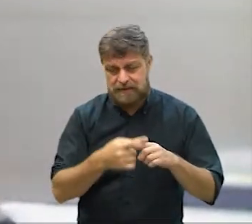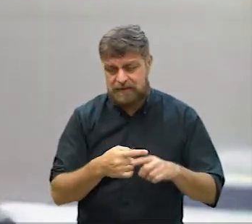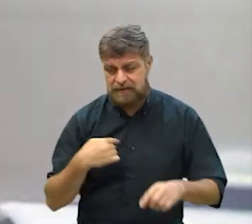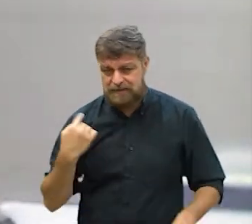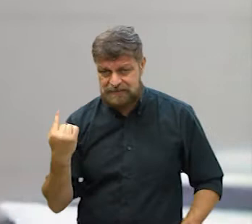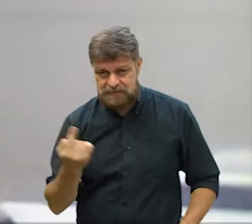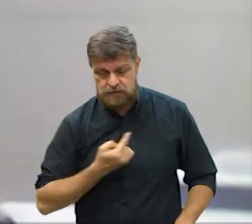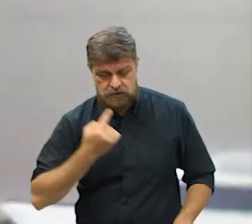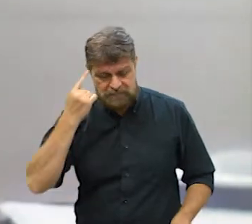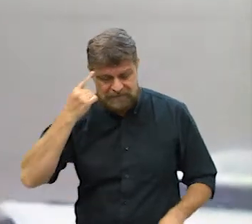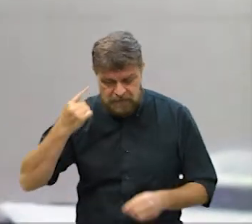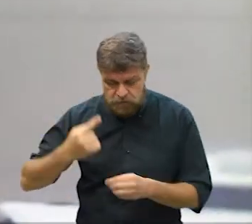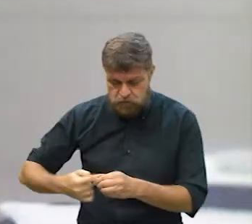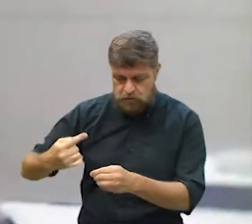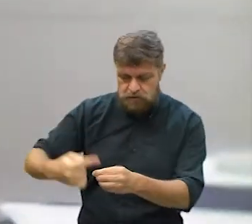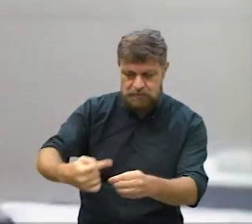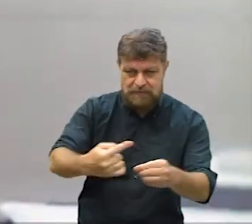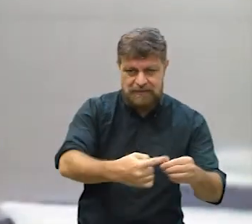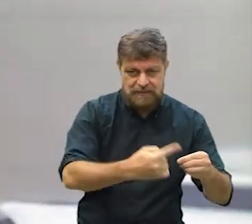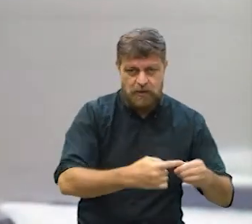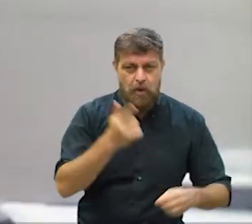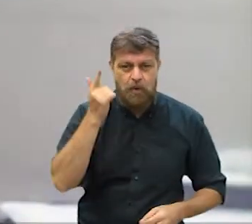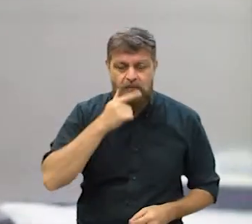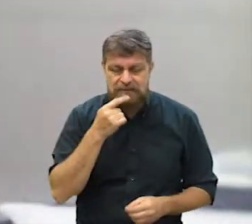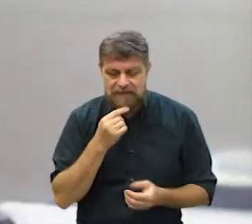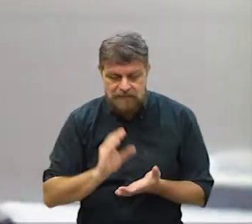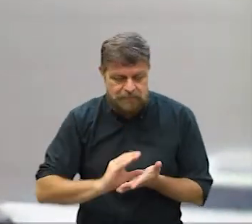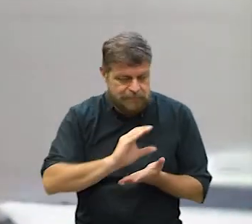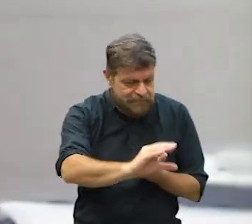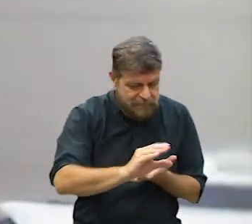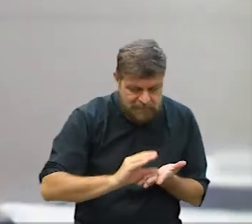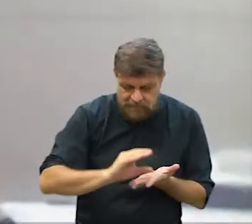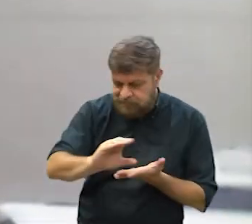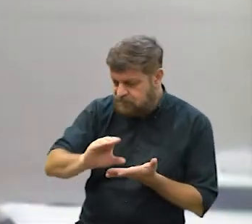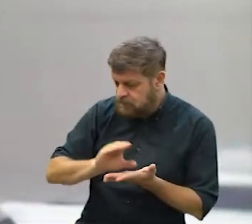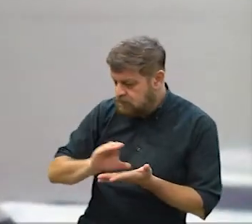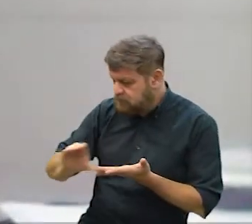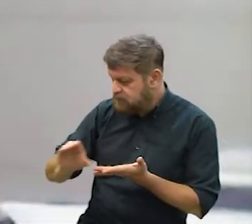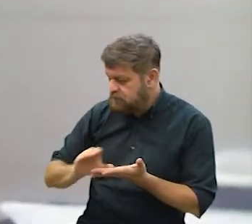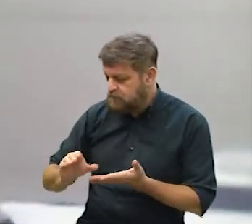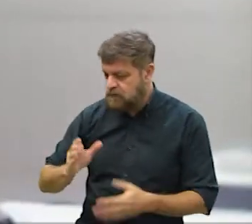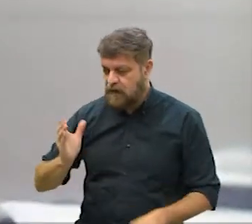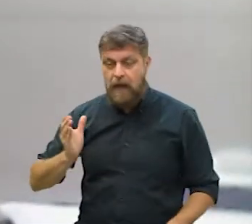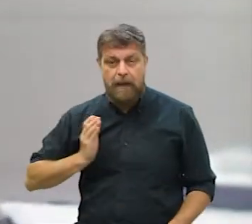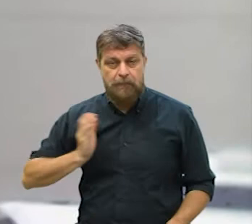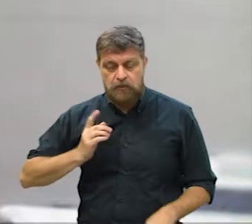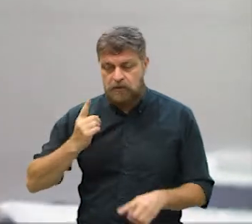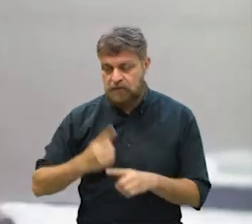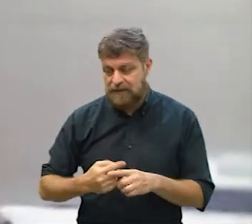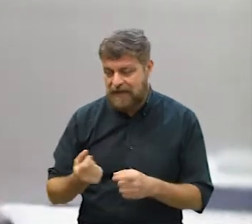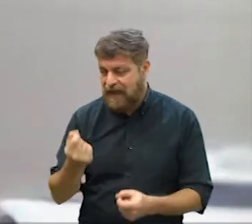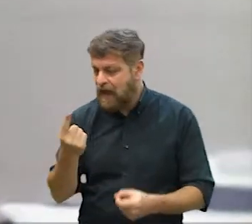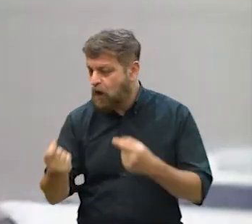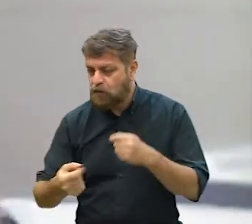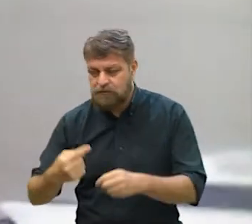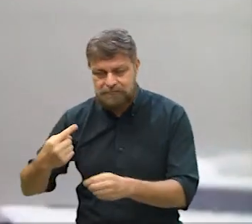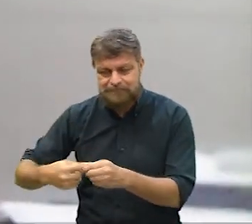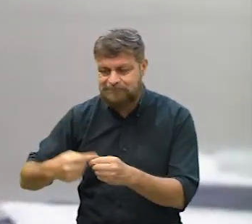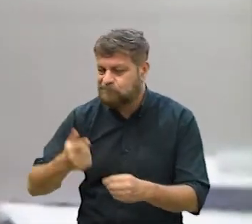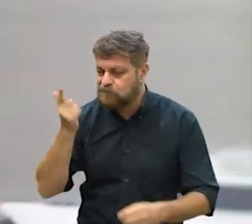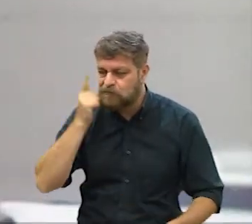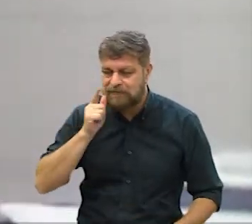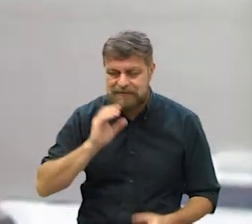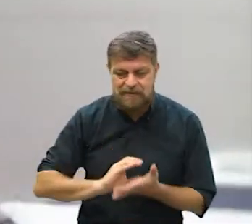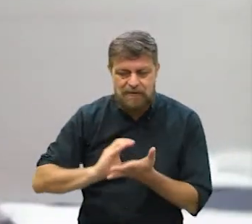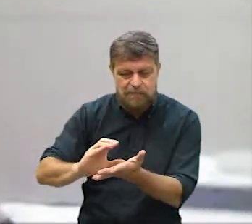se todos os municípios tivessem condições de pegar o dinheiro. Né? E é muito porque nem todos conseguiram obter o